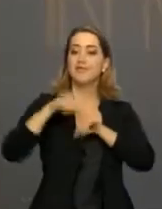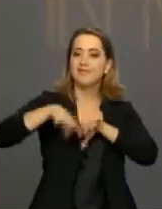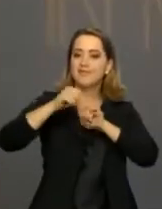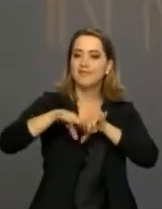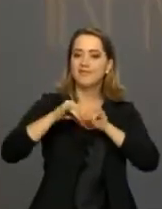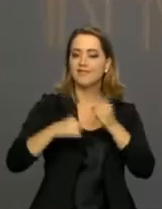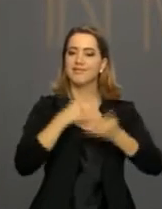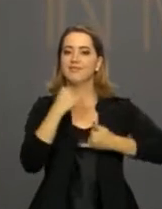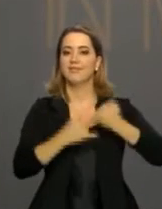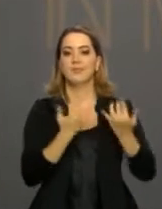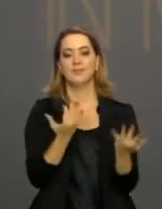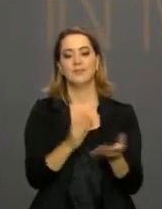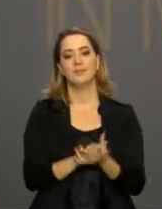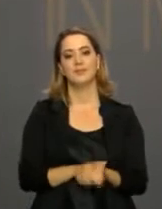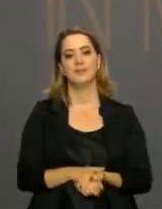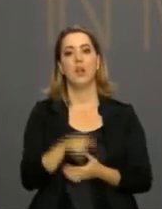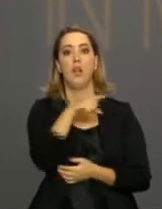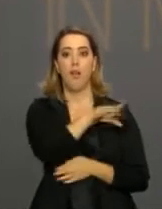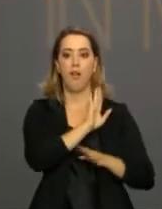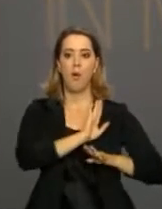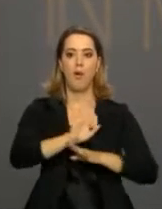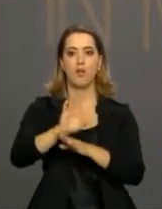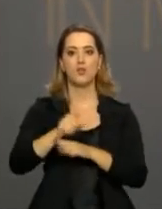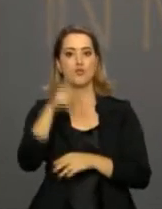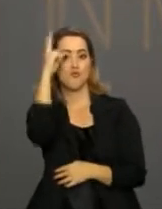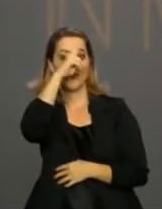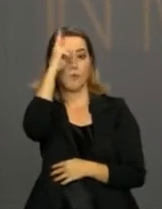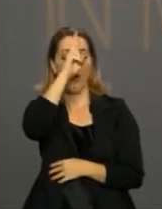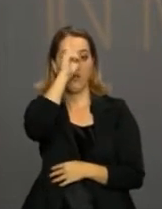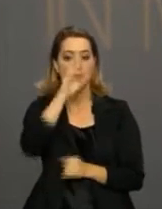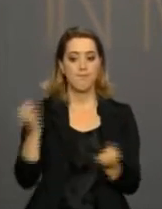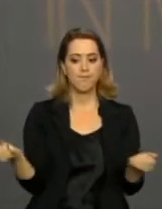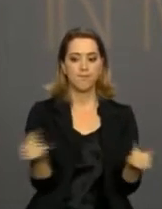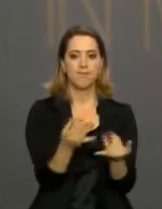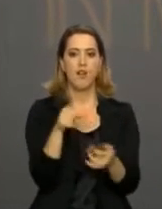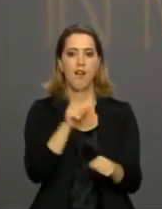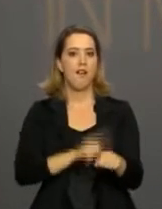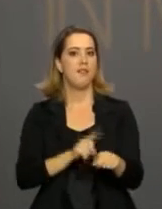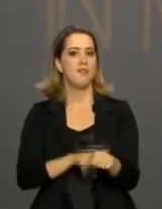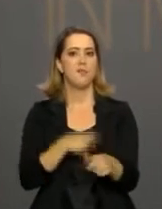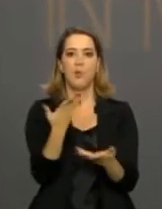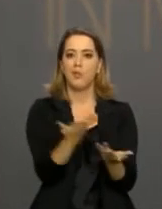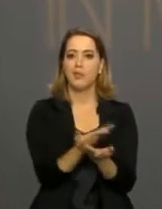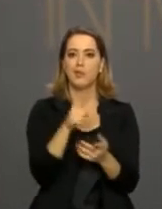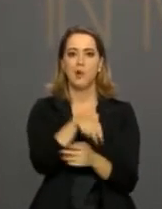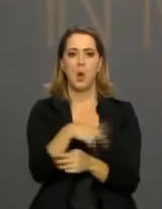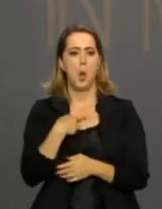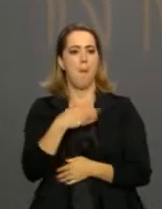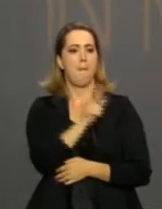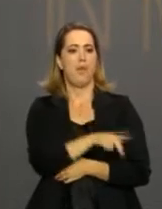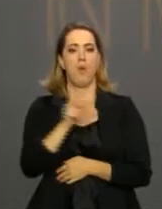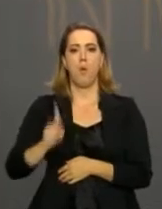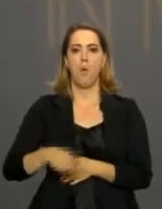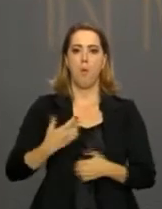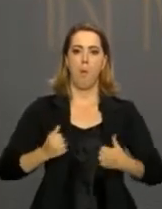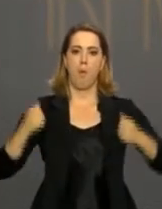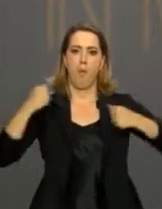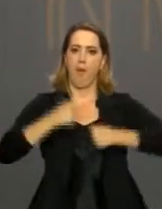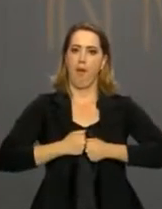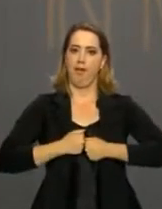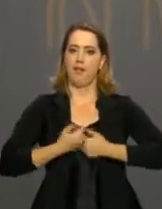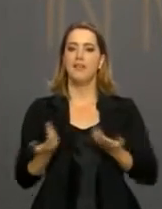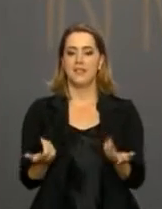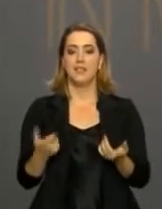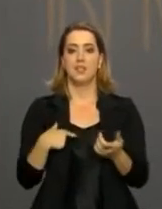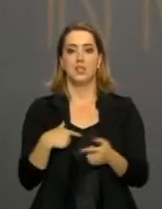inusitada. Acaba ajudando, porque a gente lembra mais desses momentos, né? Esses momentos específicos, assim, pô, meu professor tá lá vestido de Batman, pô, isso é massa,